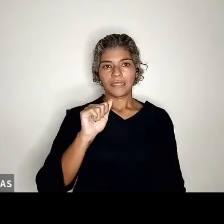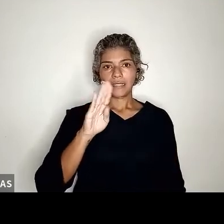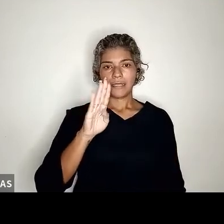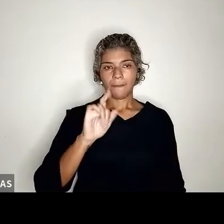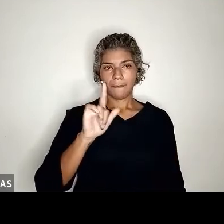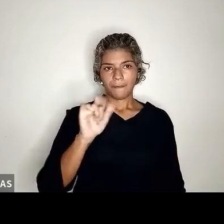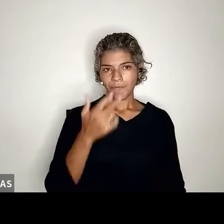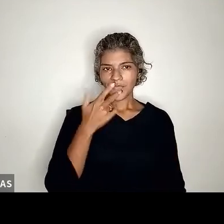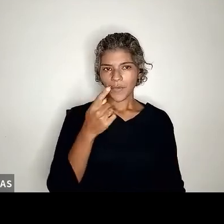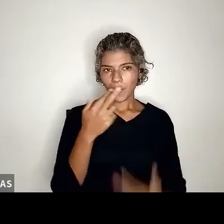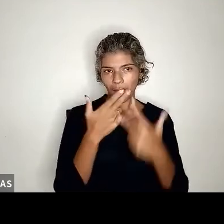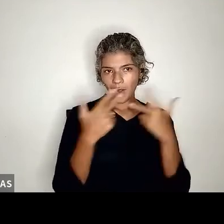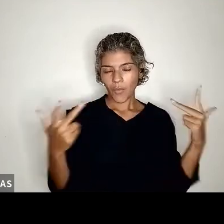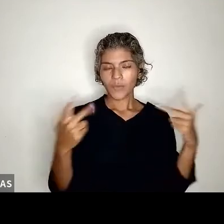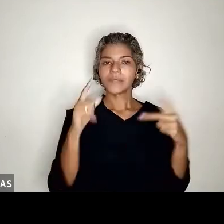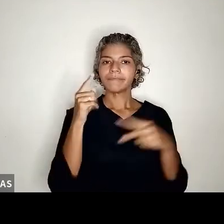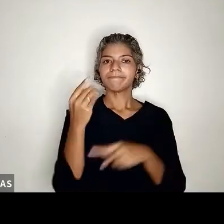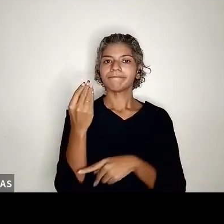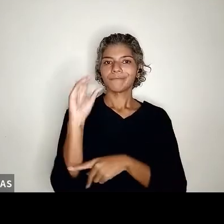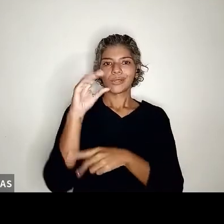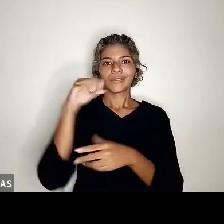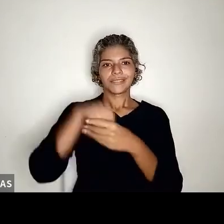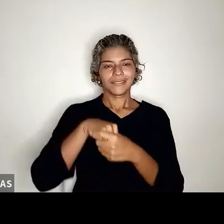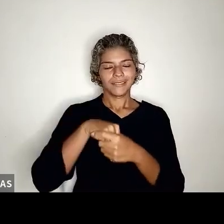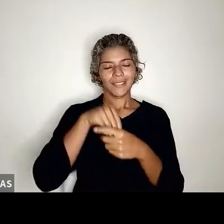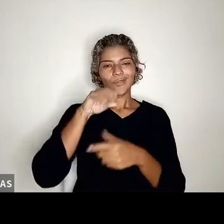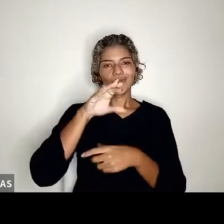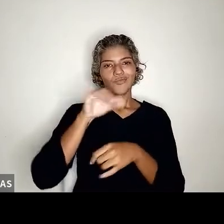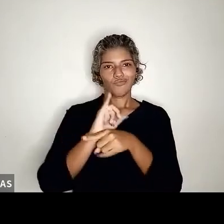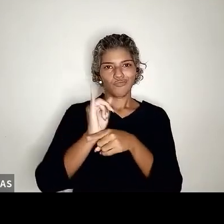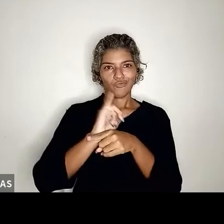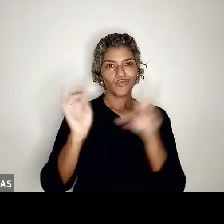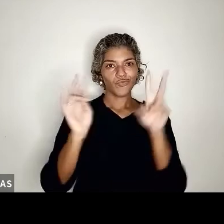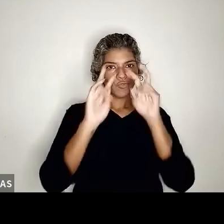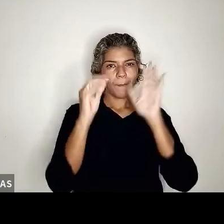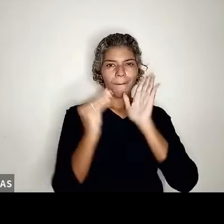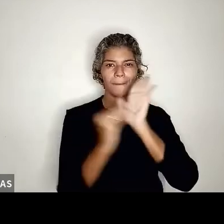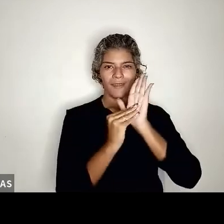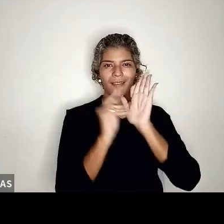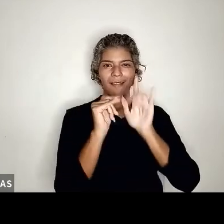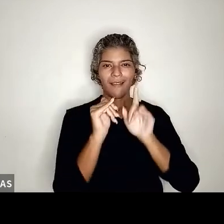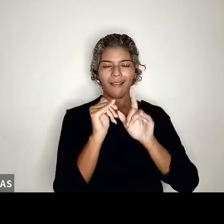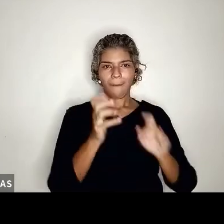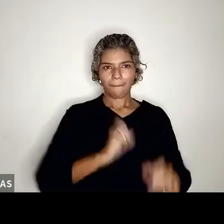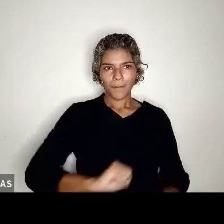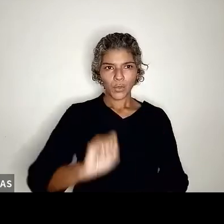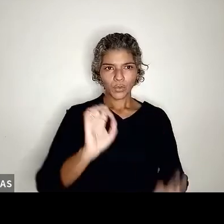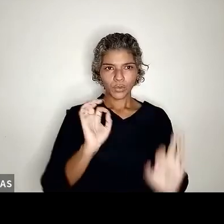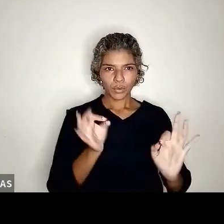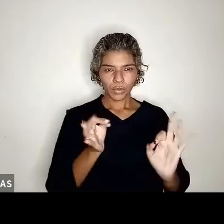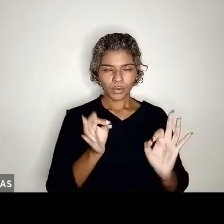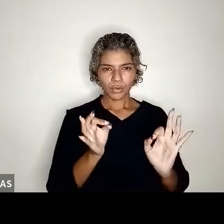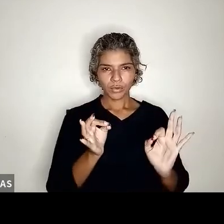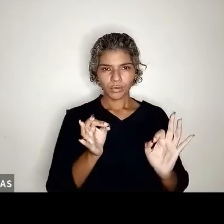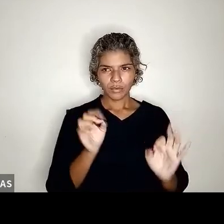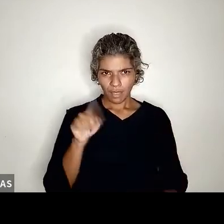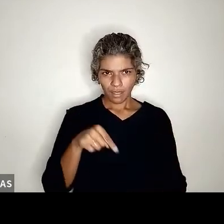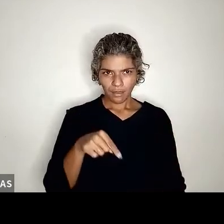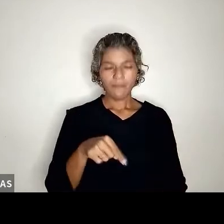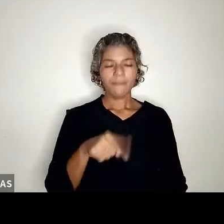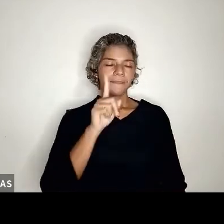do YouTube, que tem a ver com a questão da agenda do aborto, não foi isso, Vanessa, que você colocou? Foi